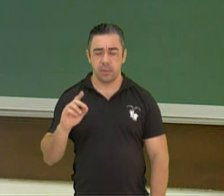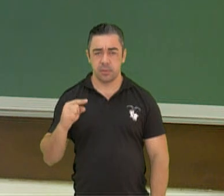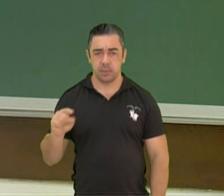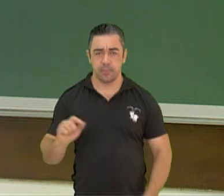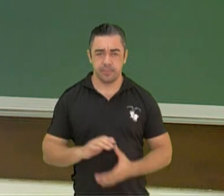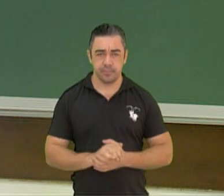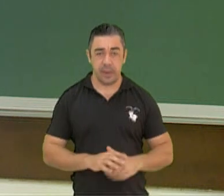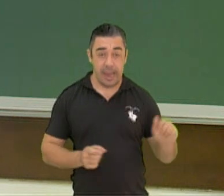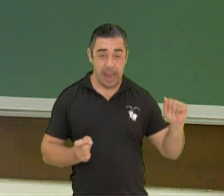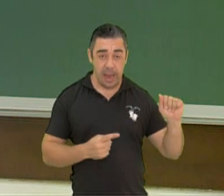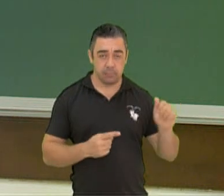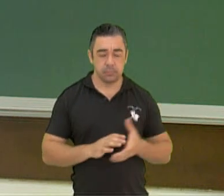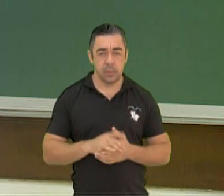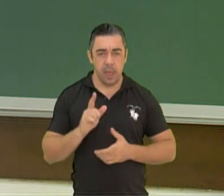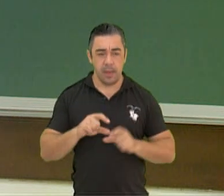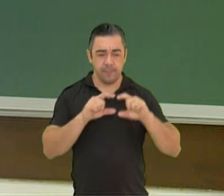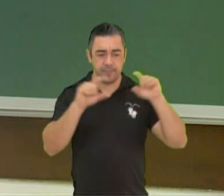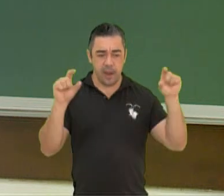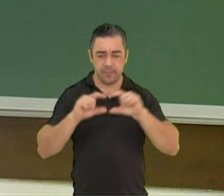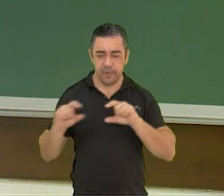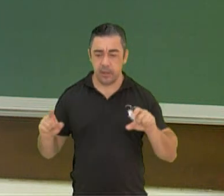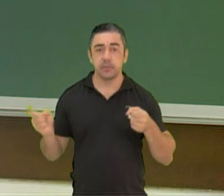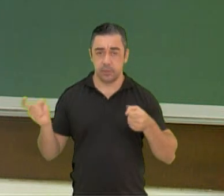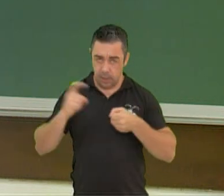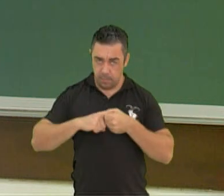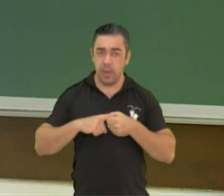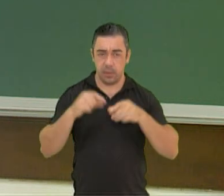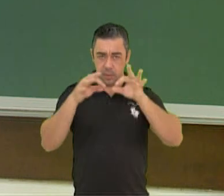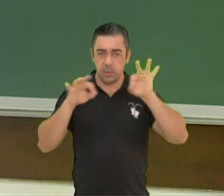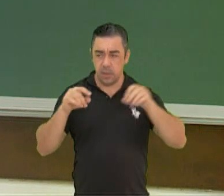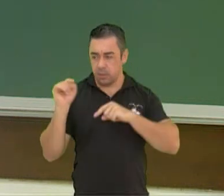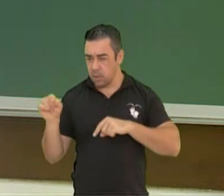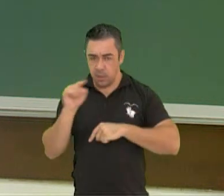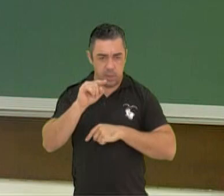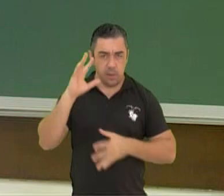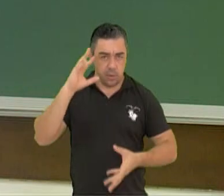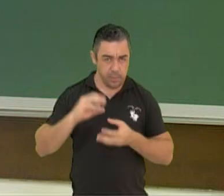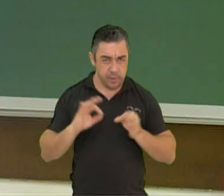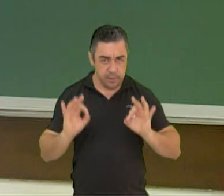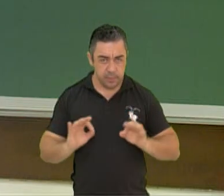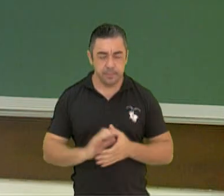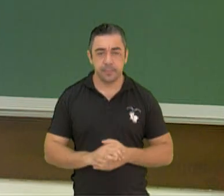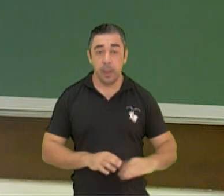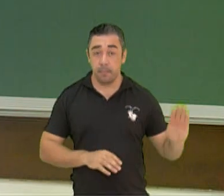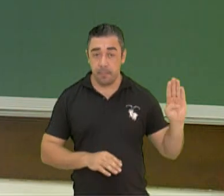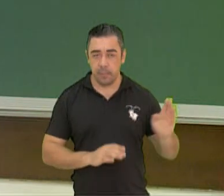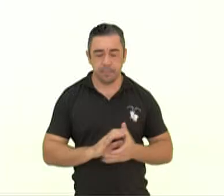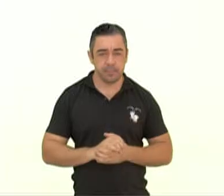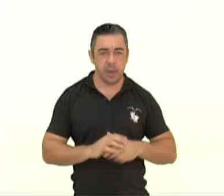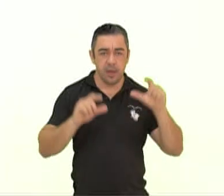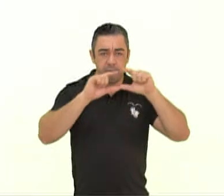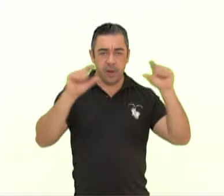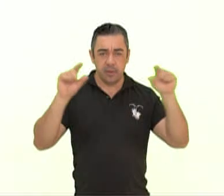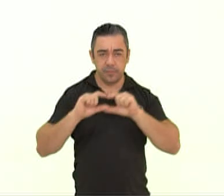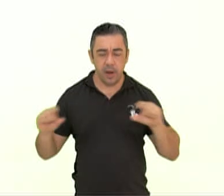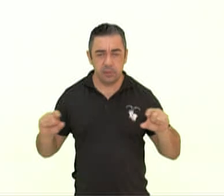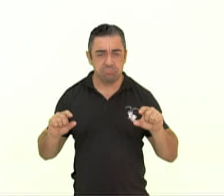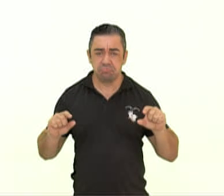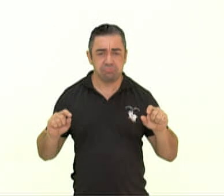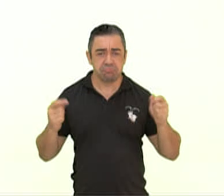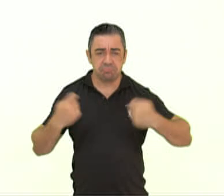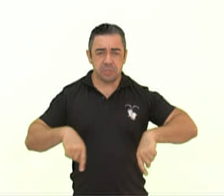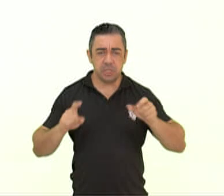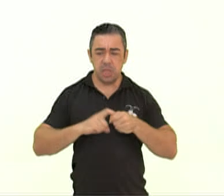É aquela em que as orações dependem sintaticamente da outra para que façam sentido? B. É aquela cujas orações